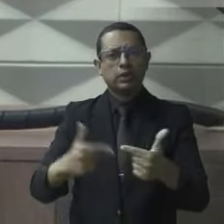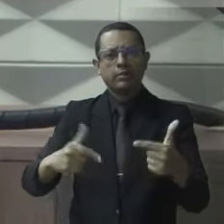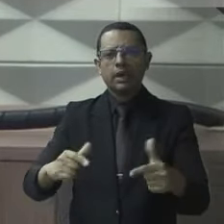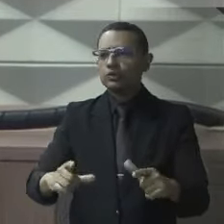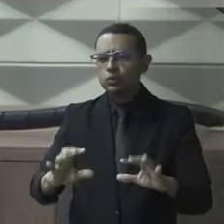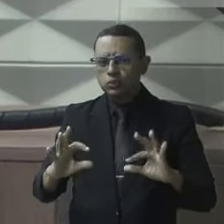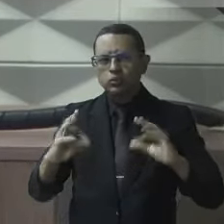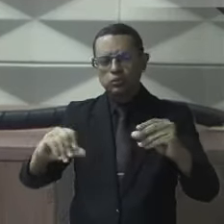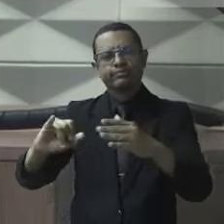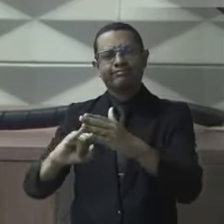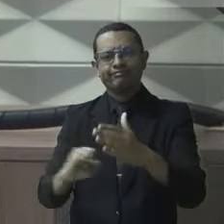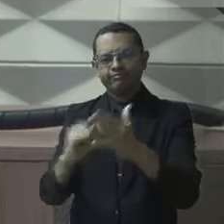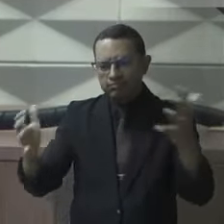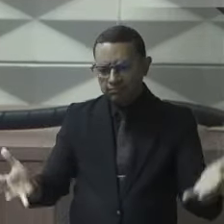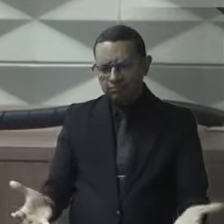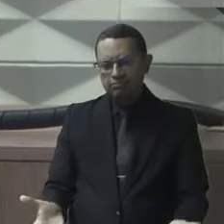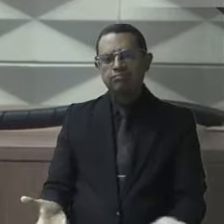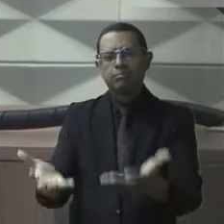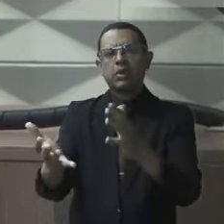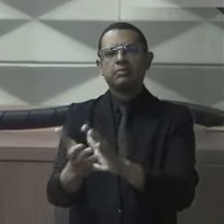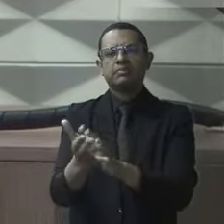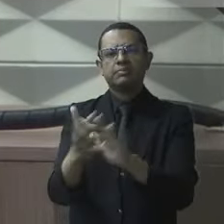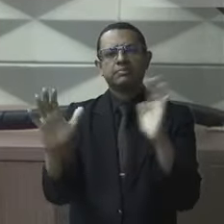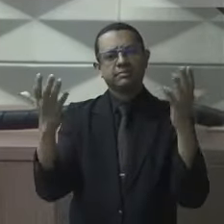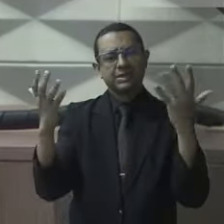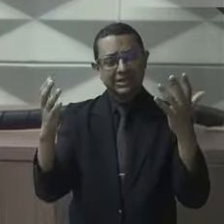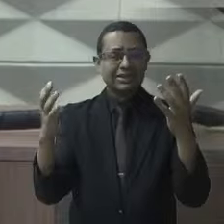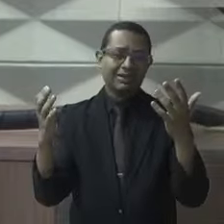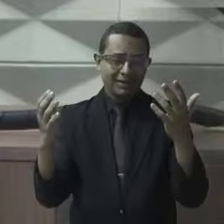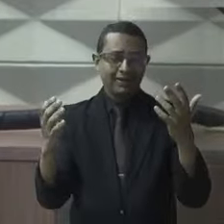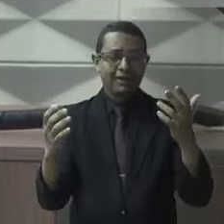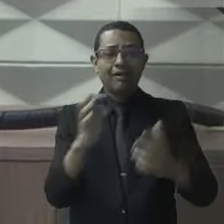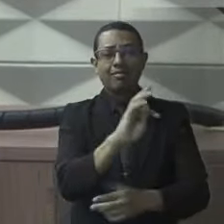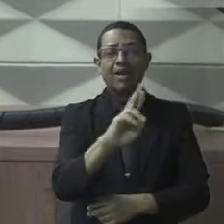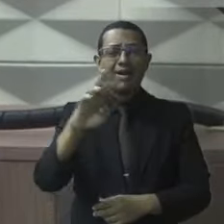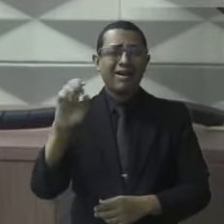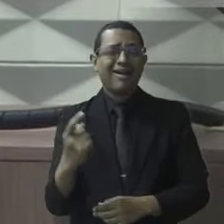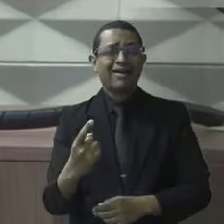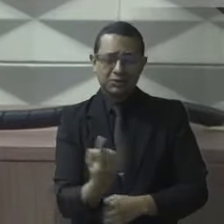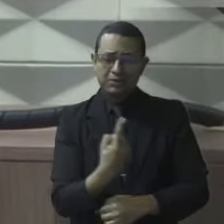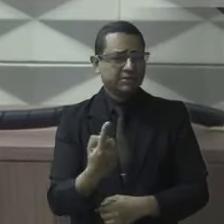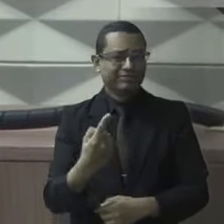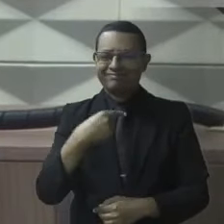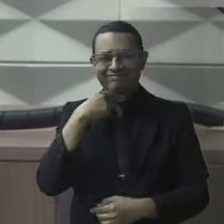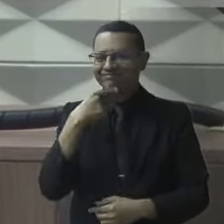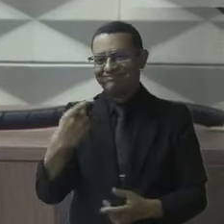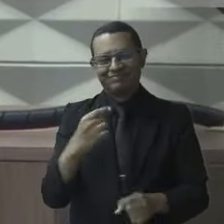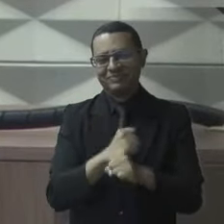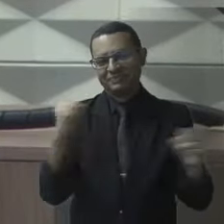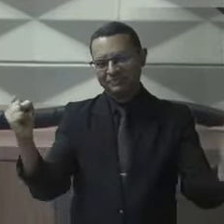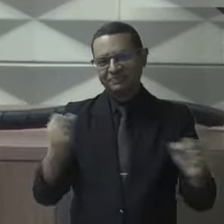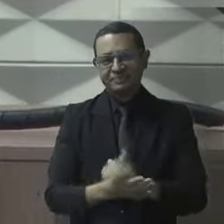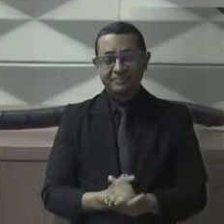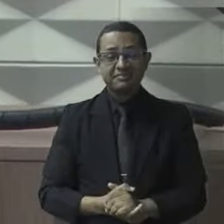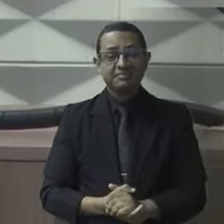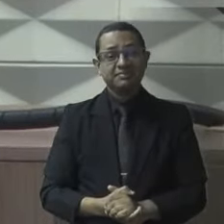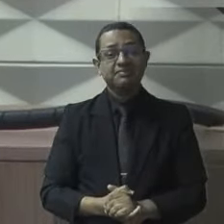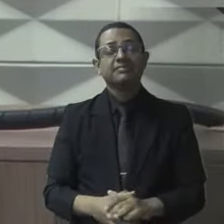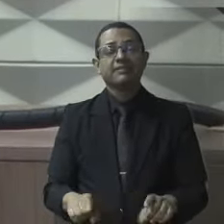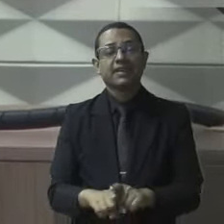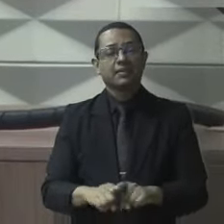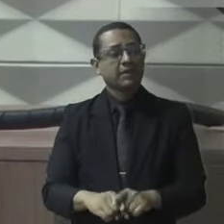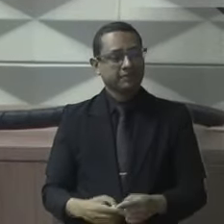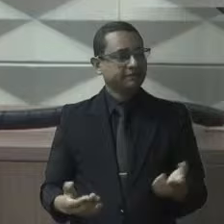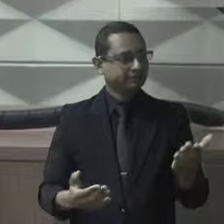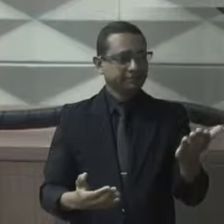essas instituições sem as quais o TRE não teria conseguido chegar a esse bom resultado. E, sobretudo, a Vossa Excelência e demais integrantes